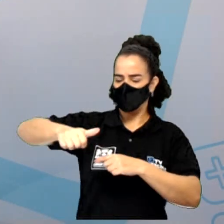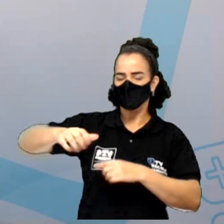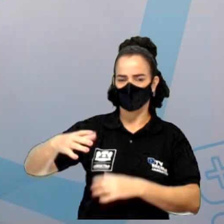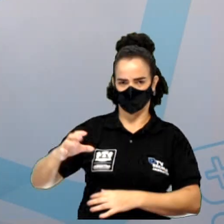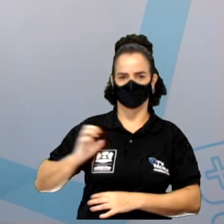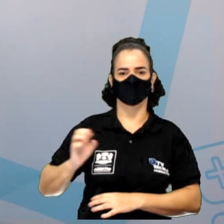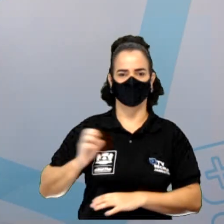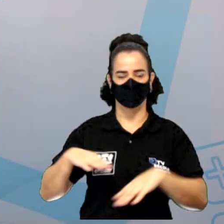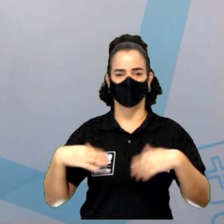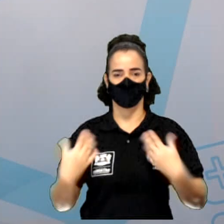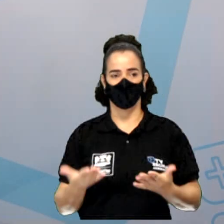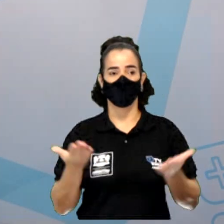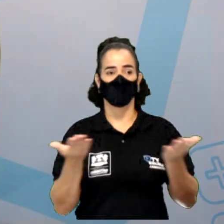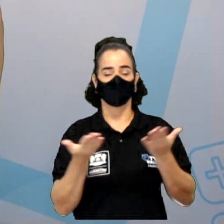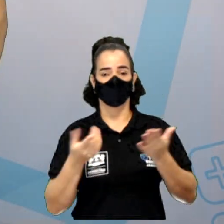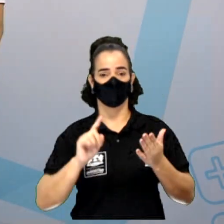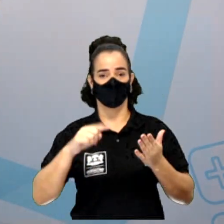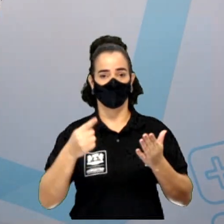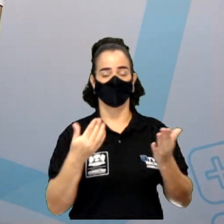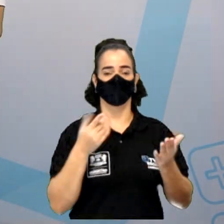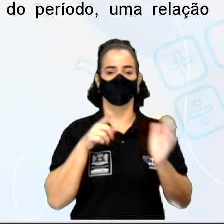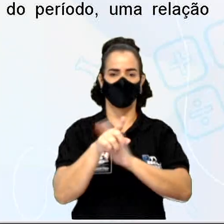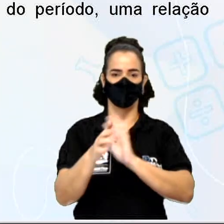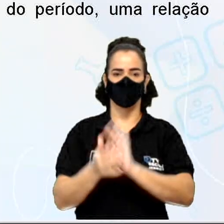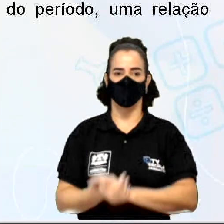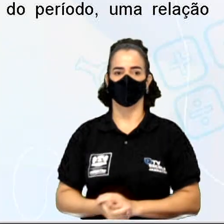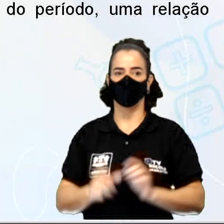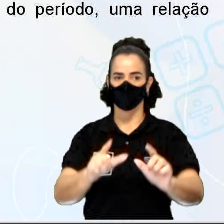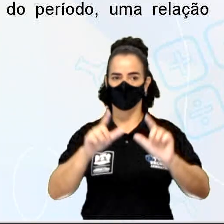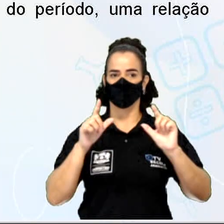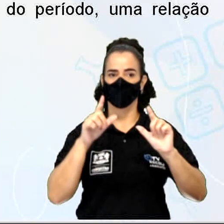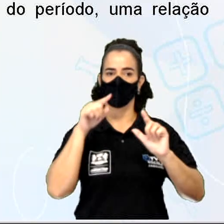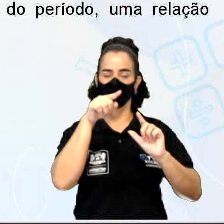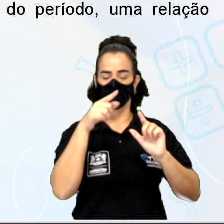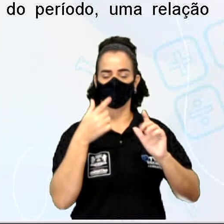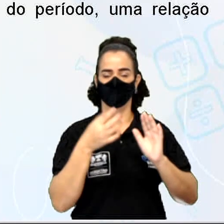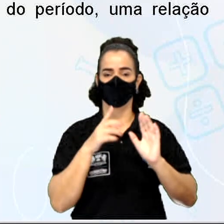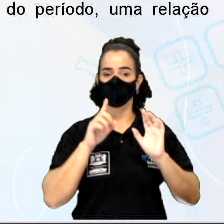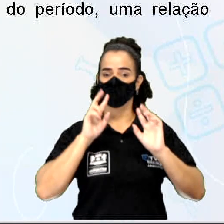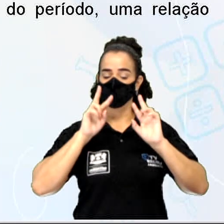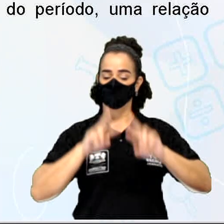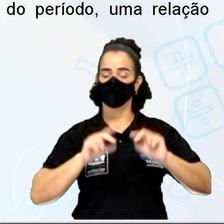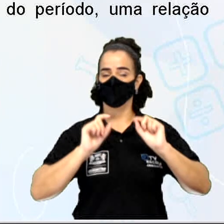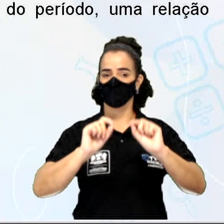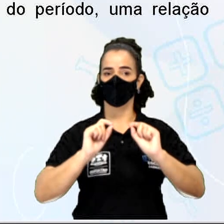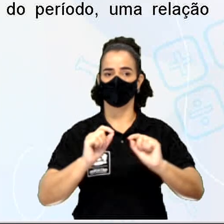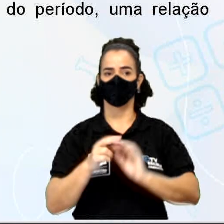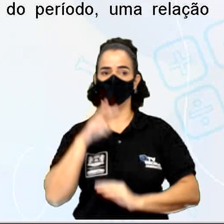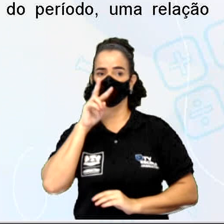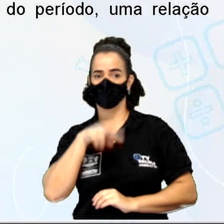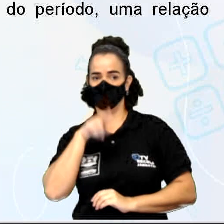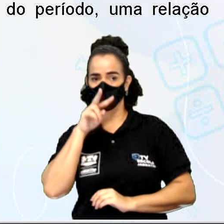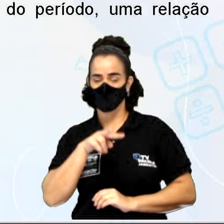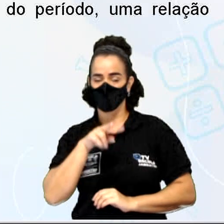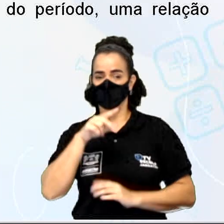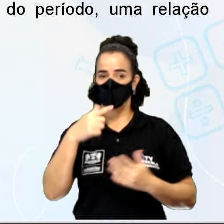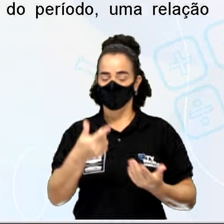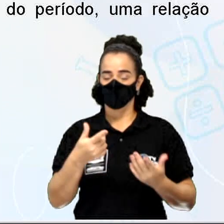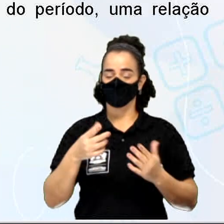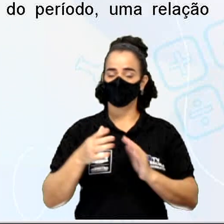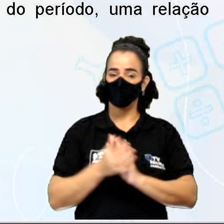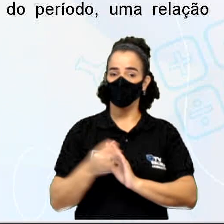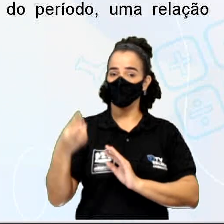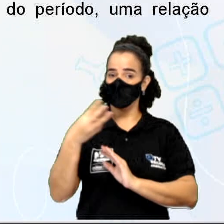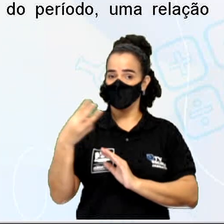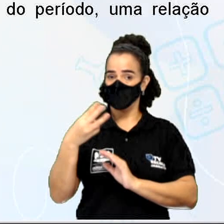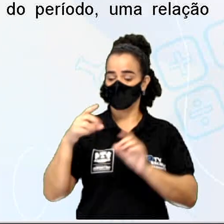aí ao comando da questão. Aproxima aí o slide e a gente vê o seguinte. Leia o seguinte trecho transcrito do terceiro